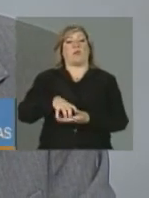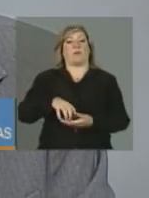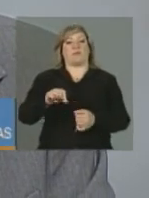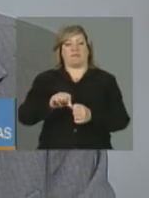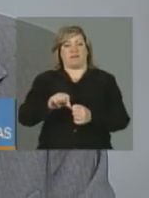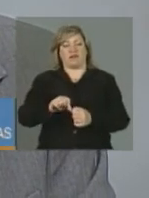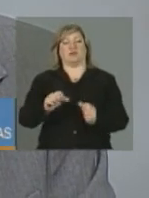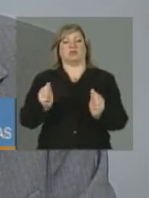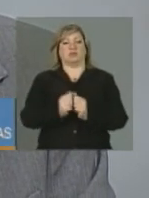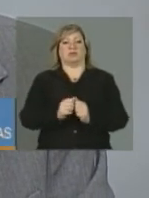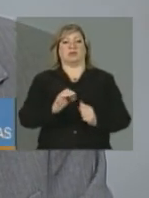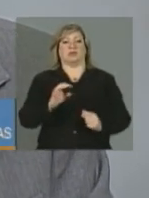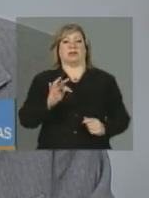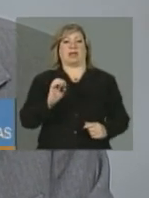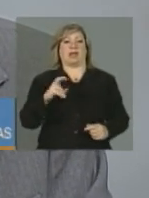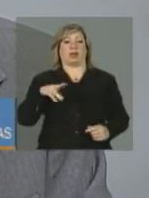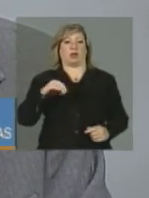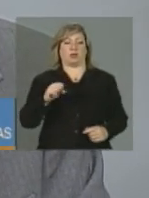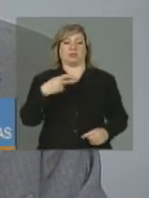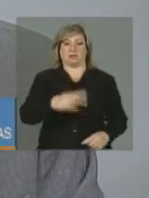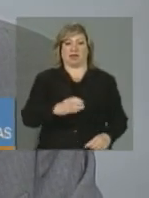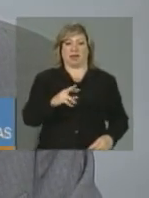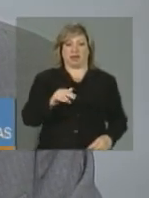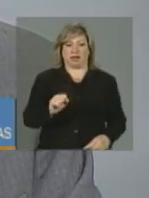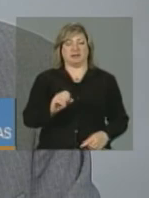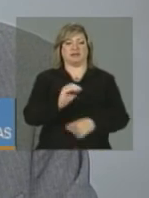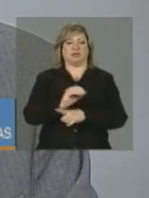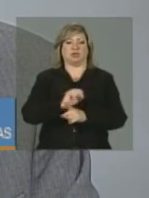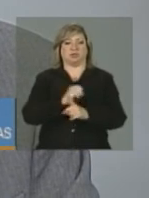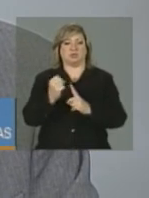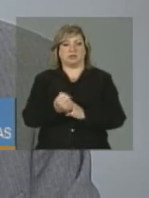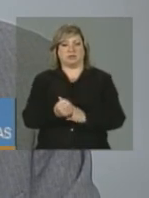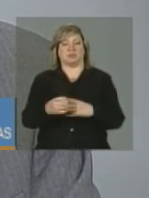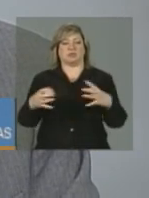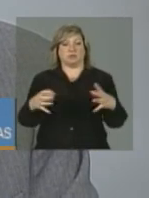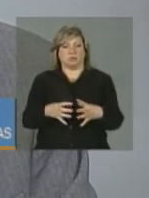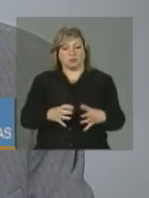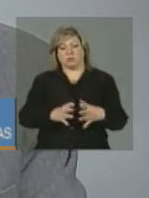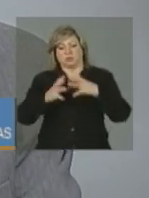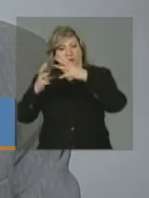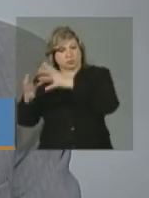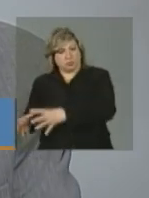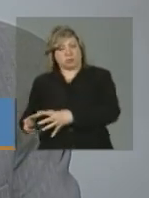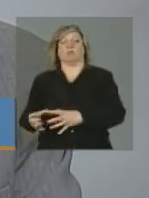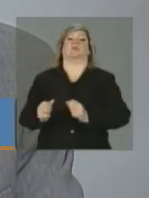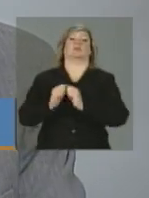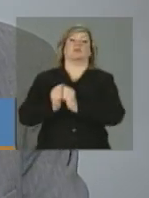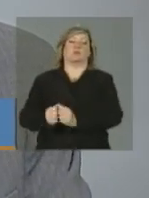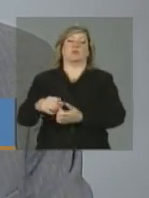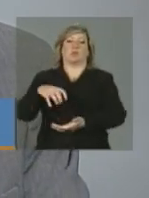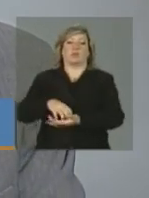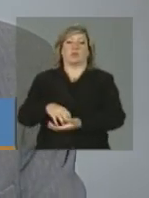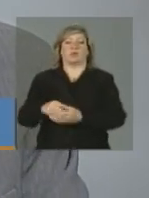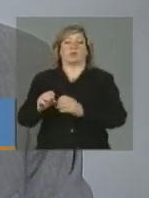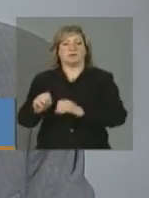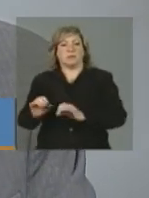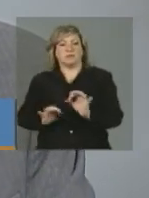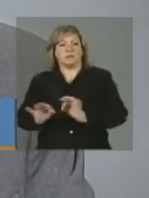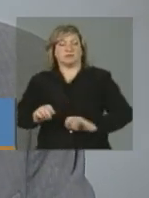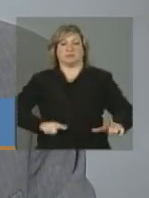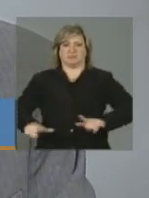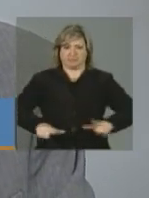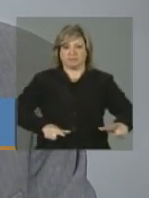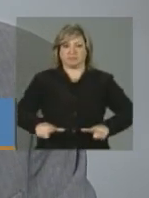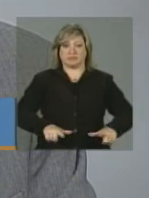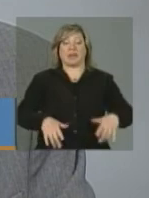equipe técnica do CRAS, ou seja, se é assistente social, são os recursos humanos do CRAS, que vão lá, que conduzem o grupo, que fazem toda a